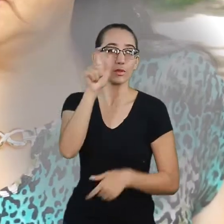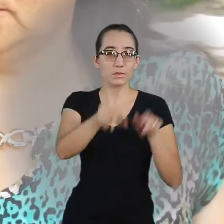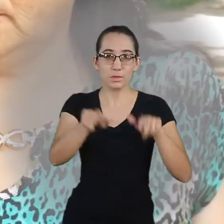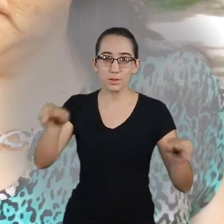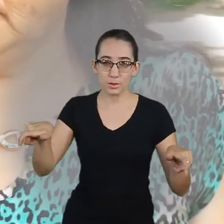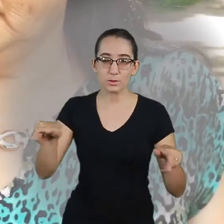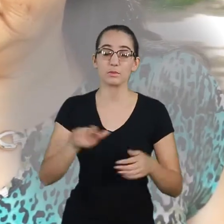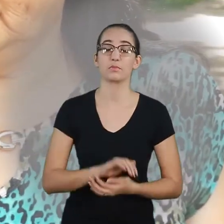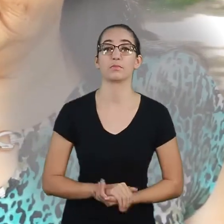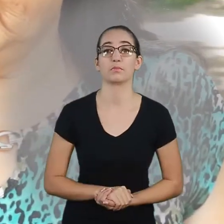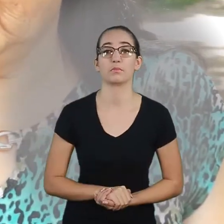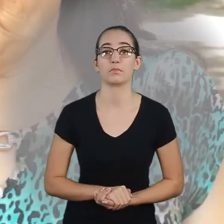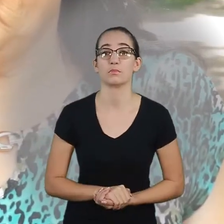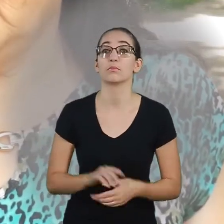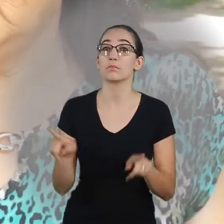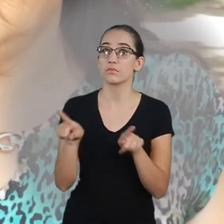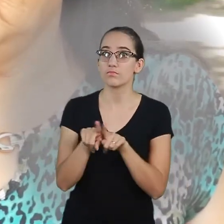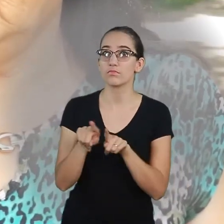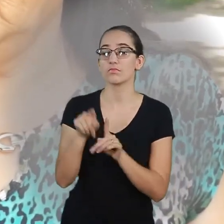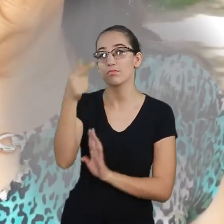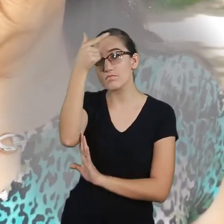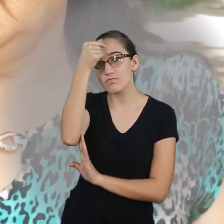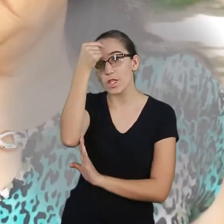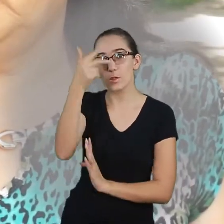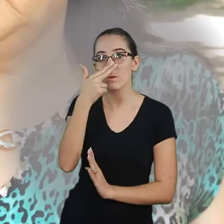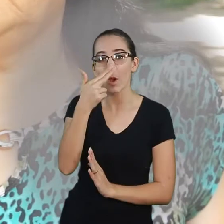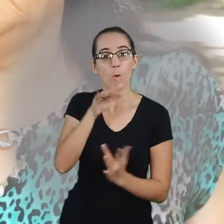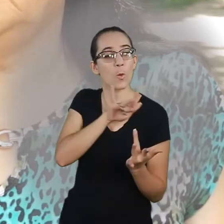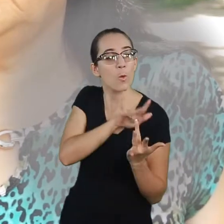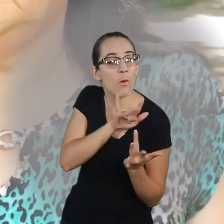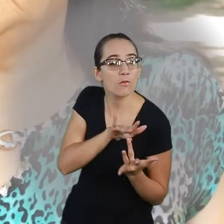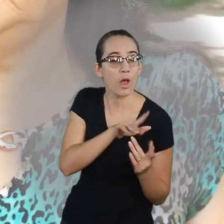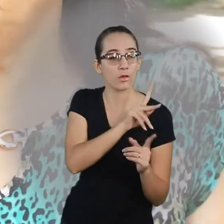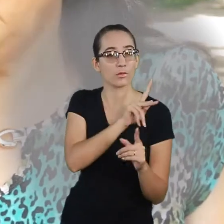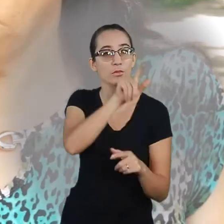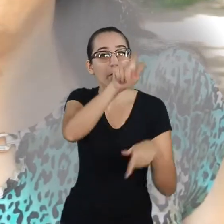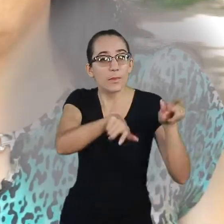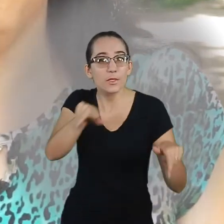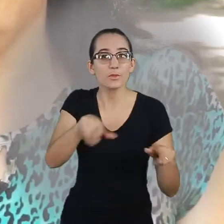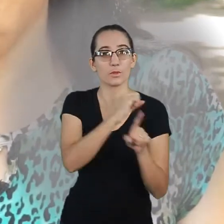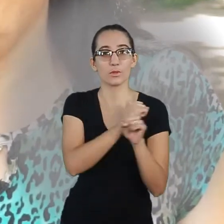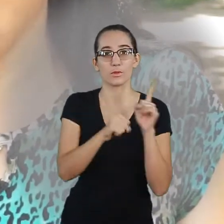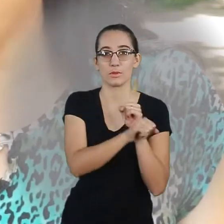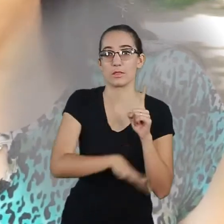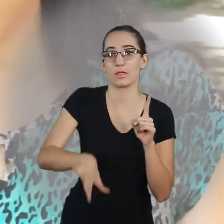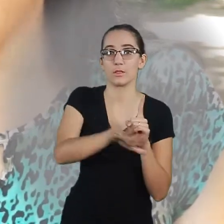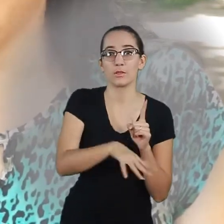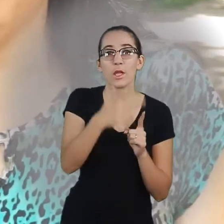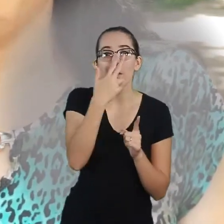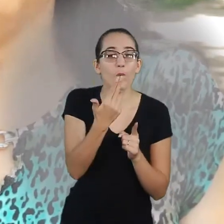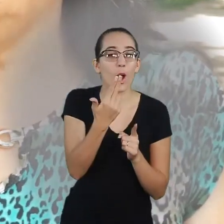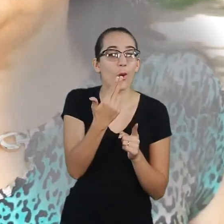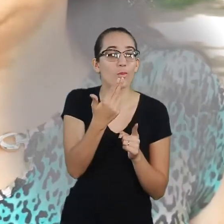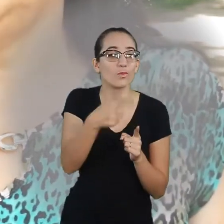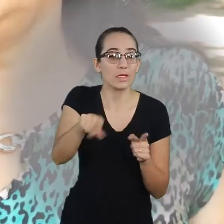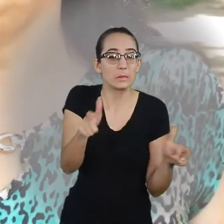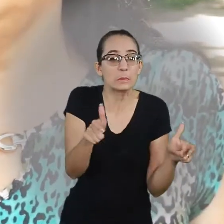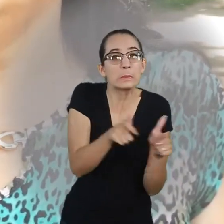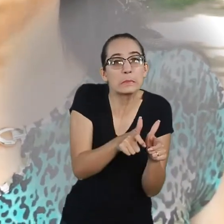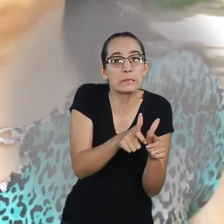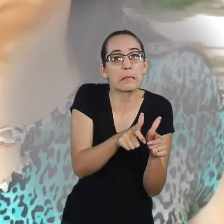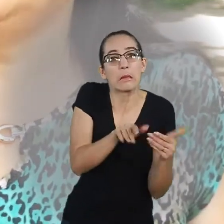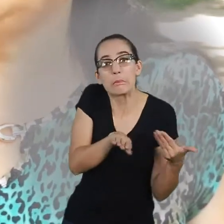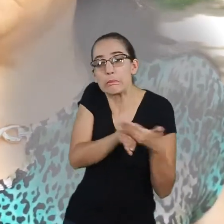mais perto da população, porque são mínimos, né? É uma minoria que chega até a